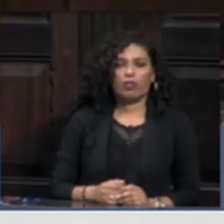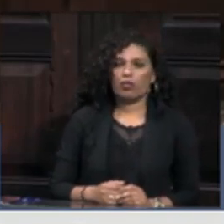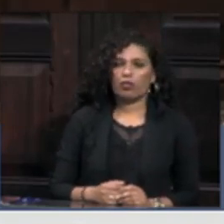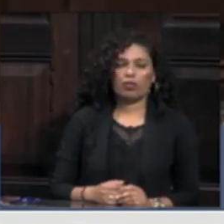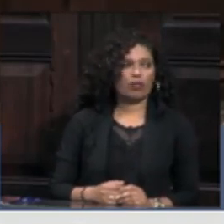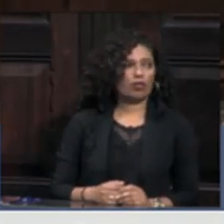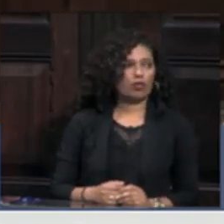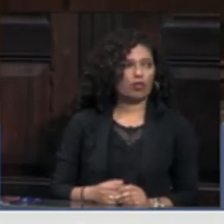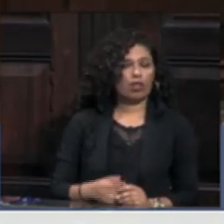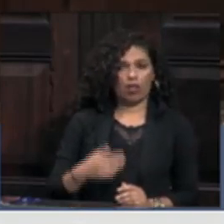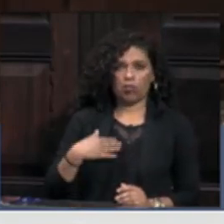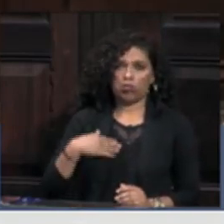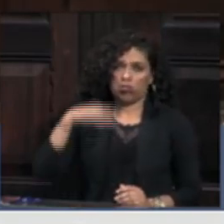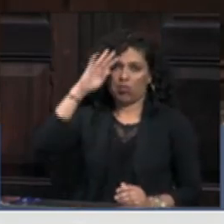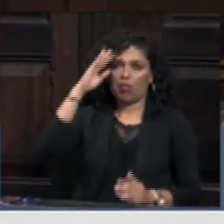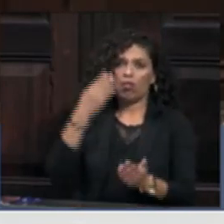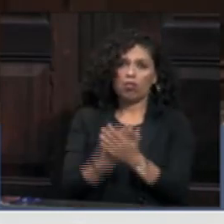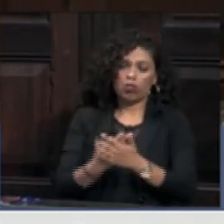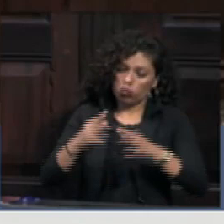nós, acredito eu,